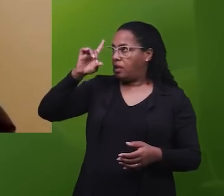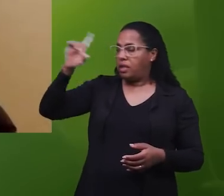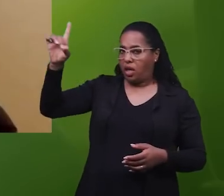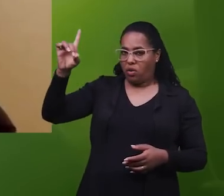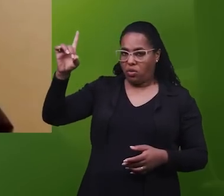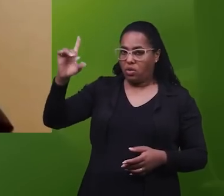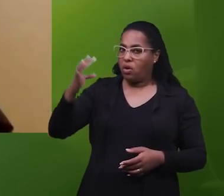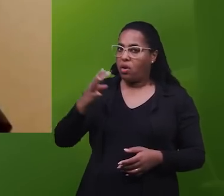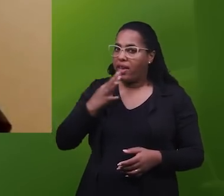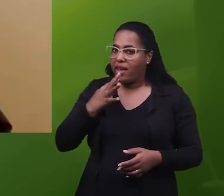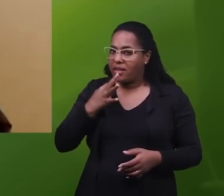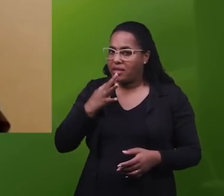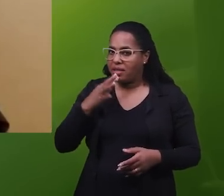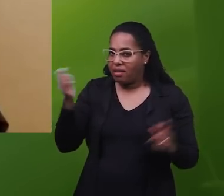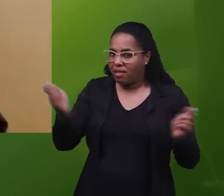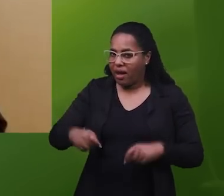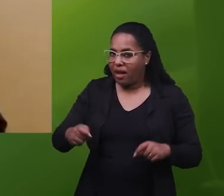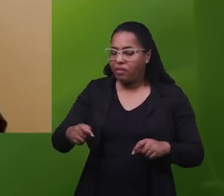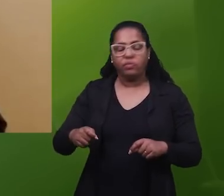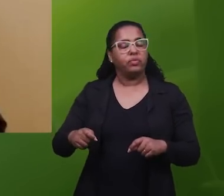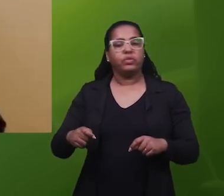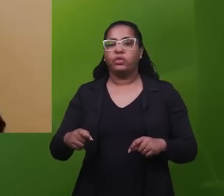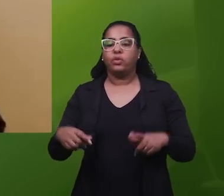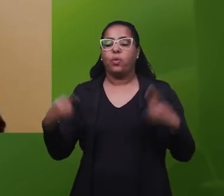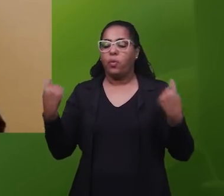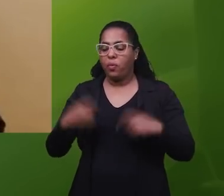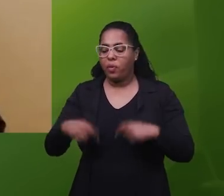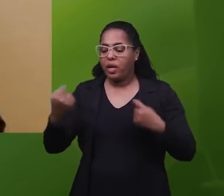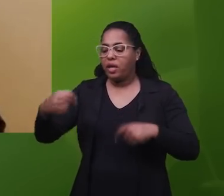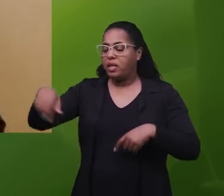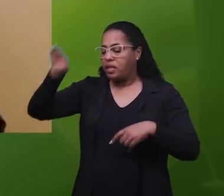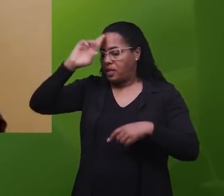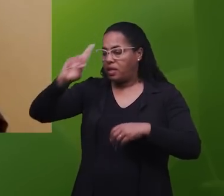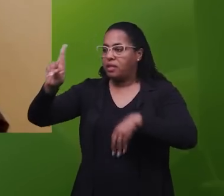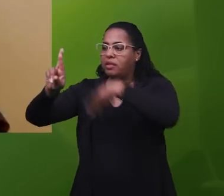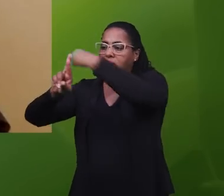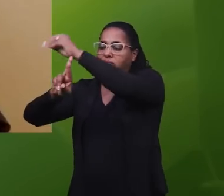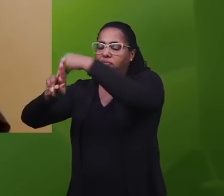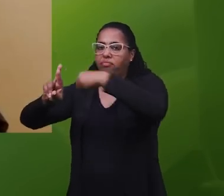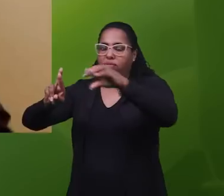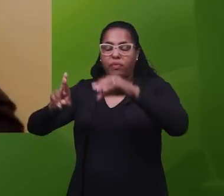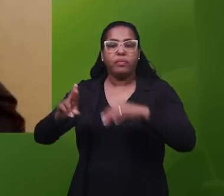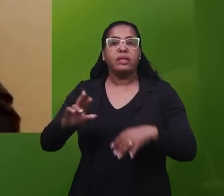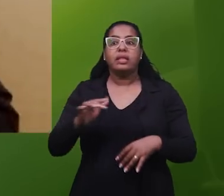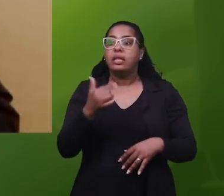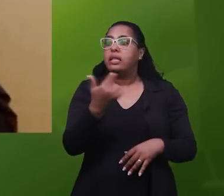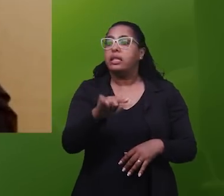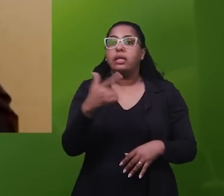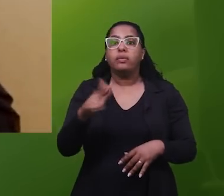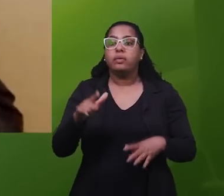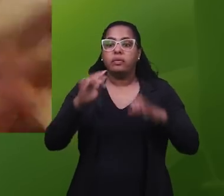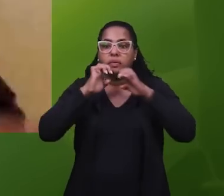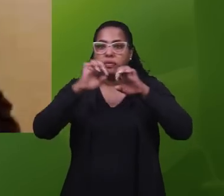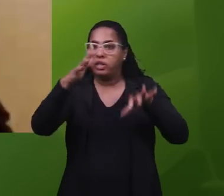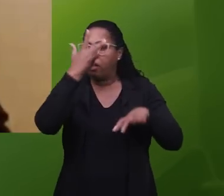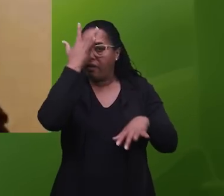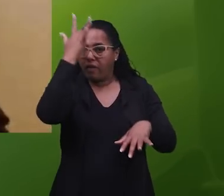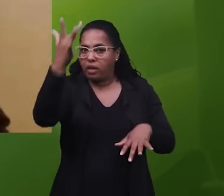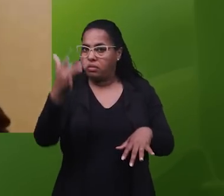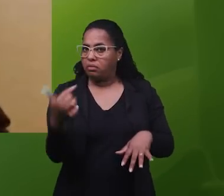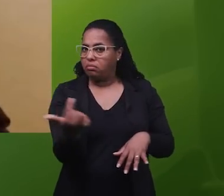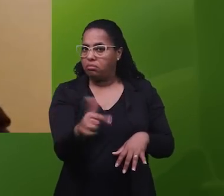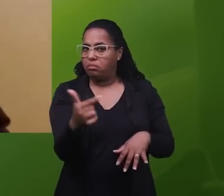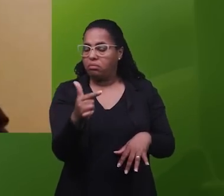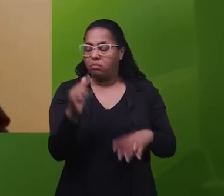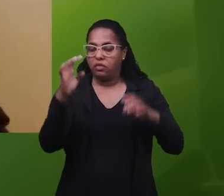não é encontrado. Não existe, viu, Josias e Daniel, evangelho, abre aspas aqui, de